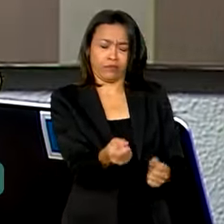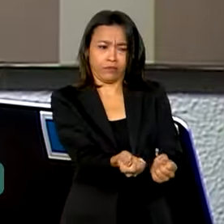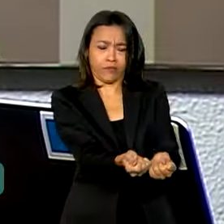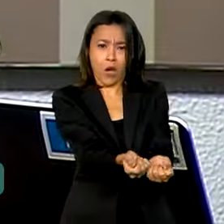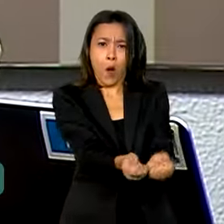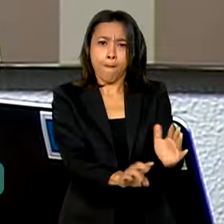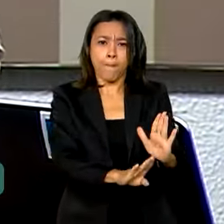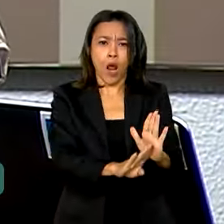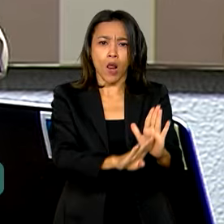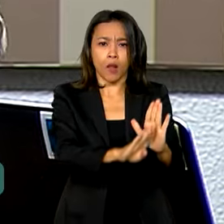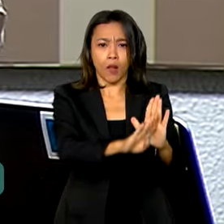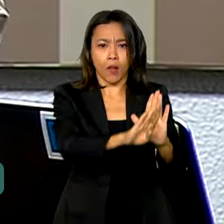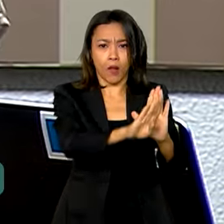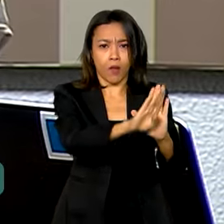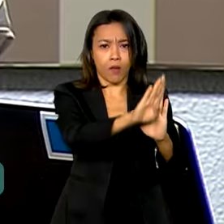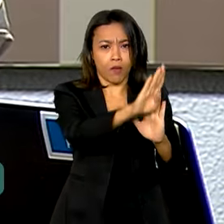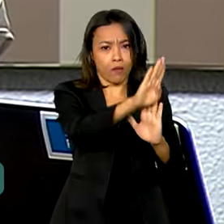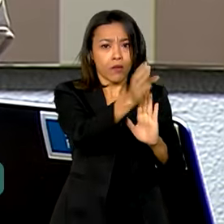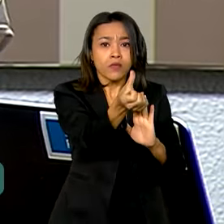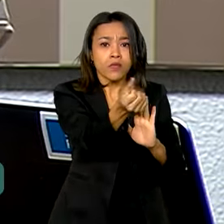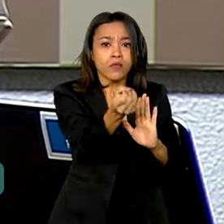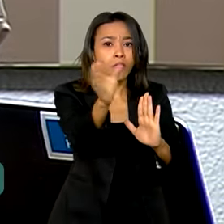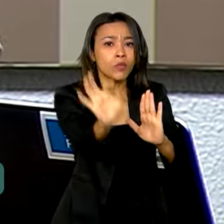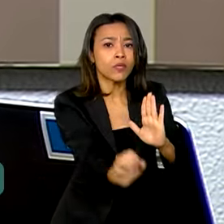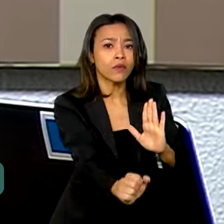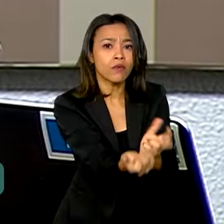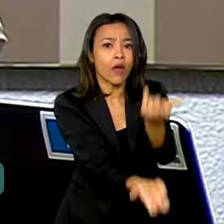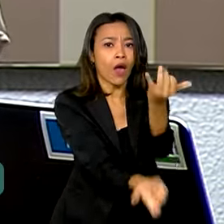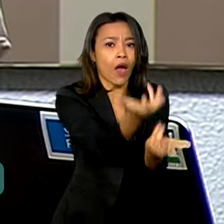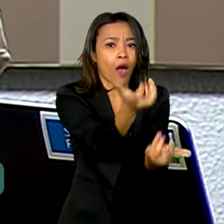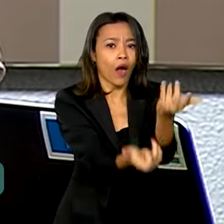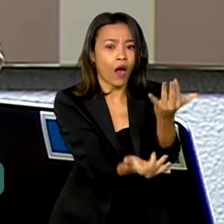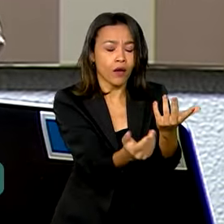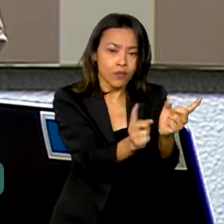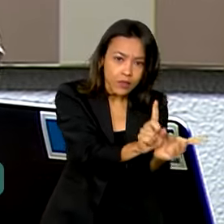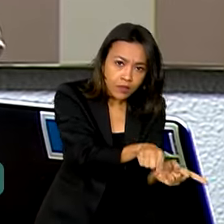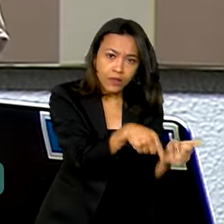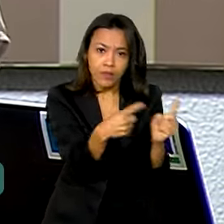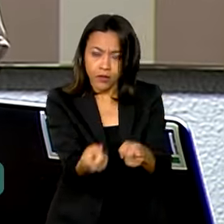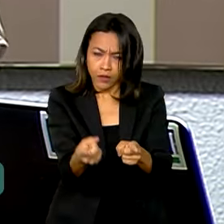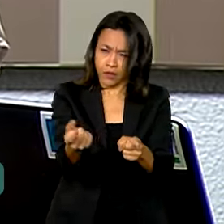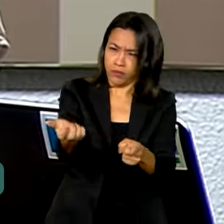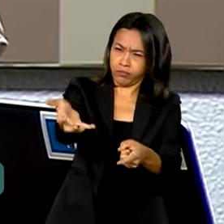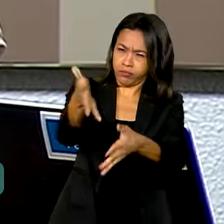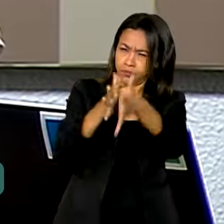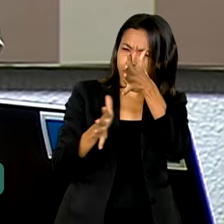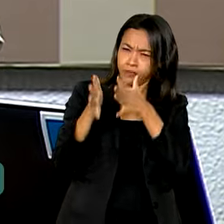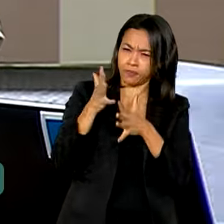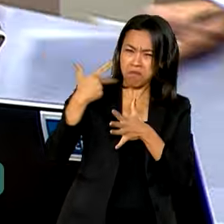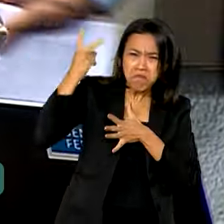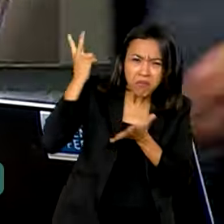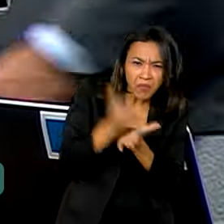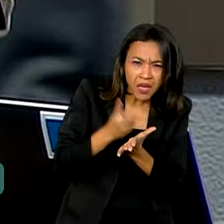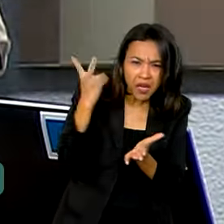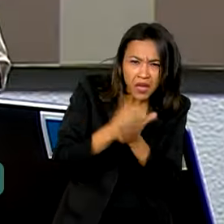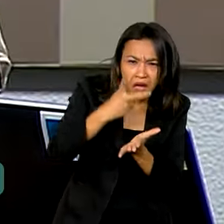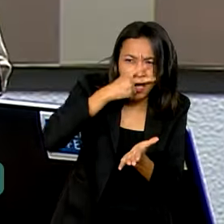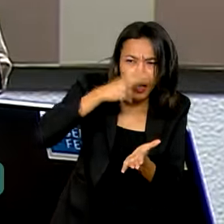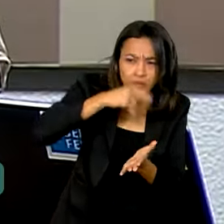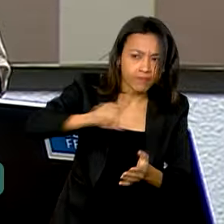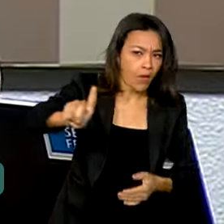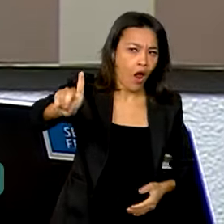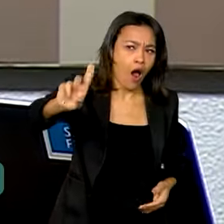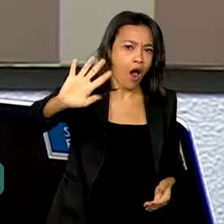ascendência de 60%. E quando eu ouço dizer que é a mesma coisa, eu trago